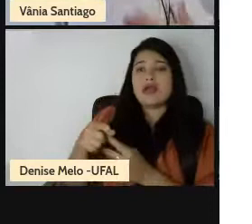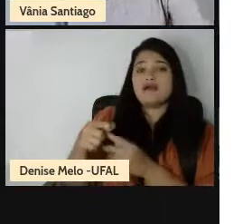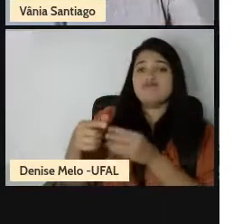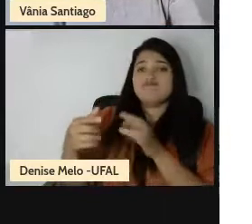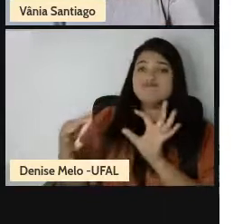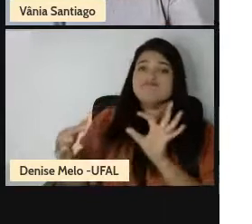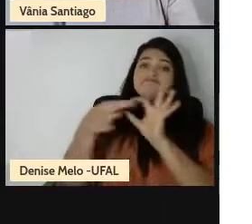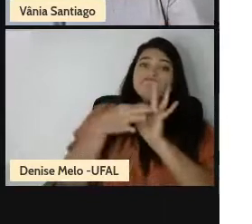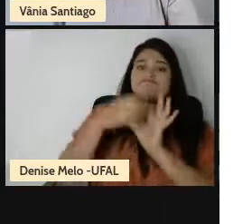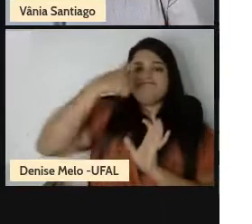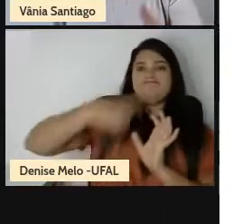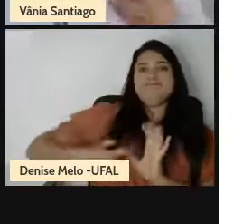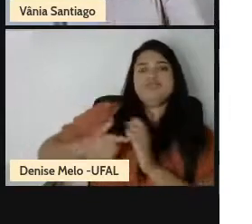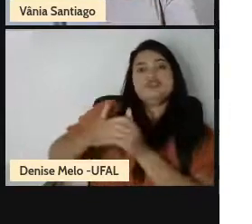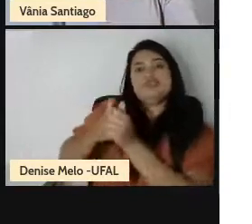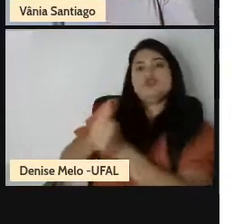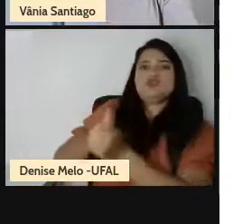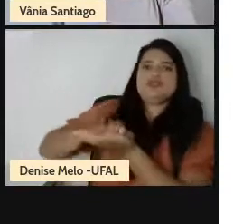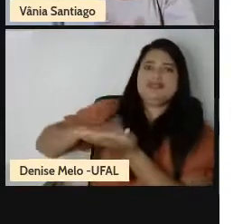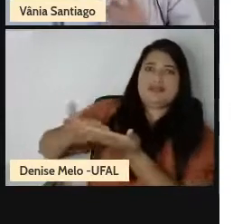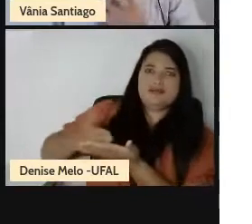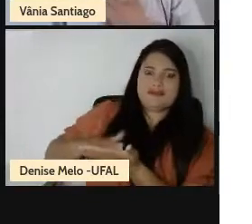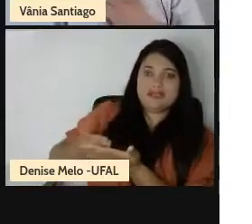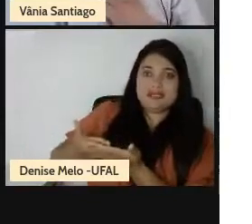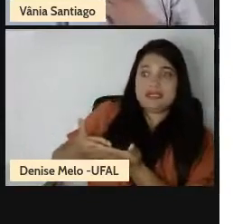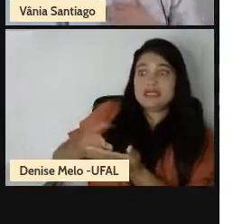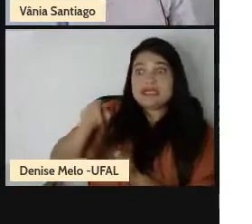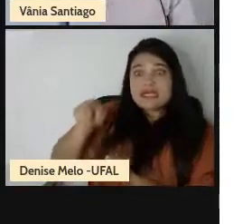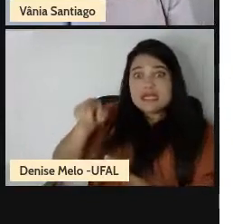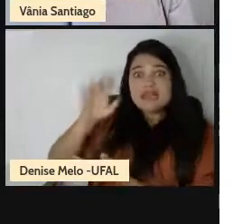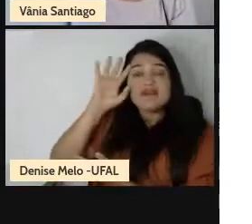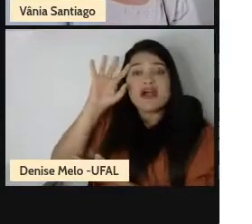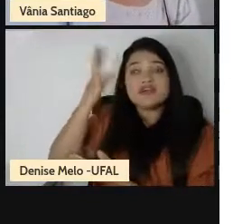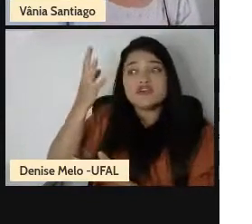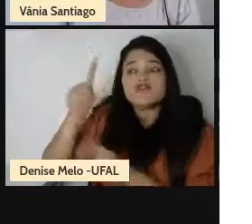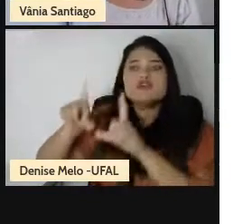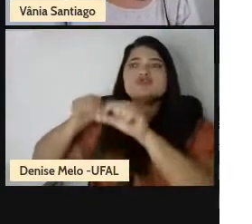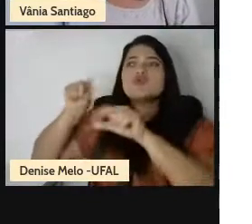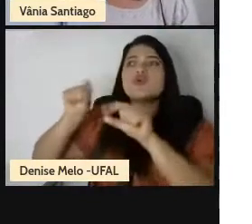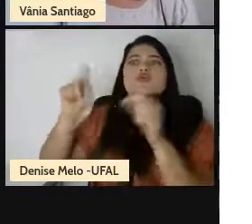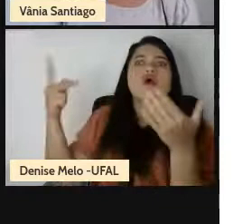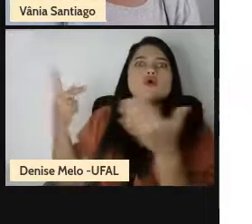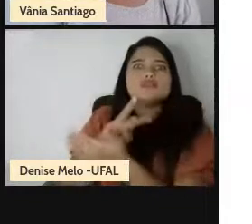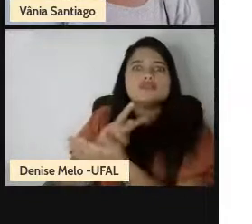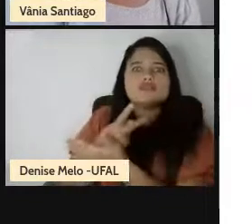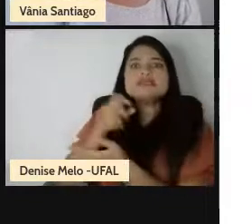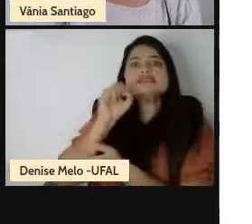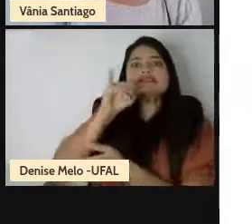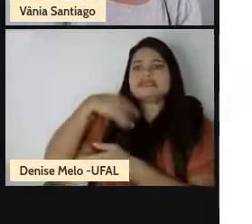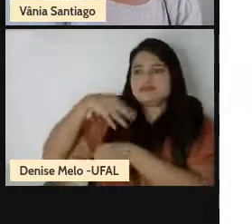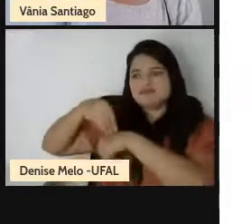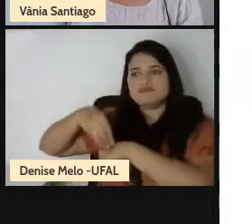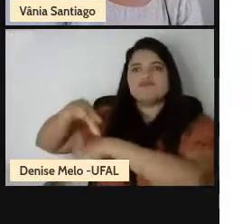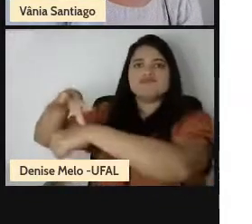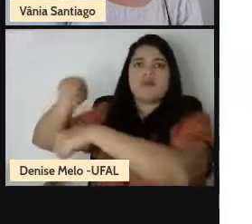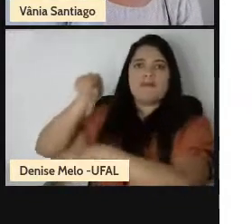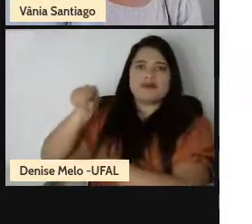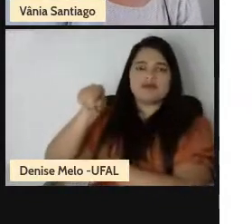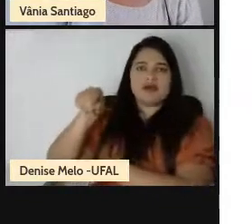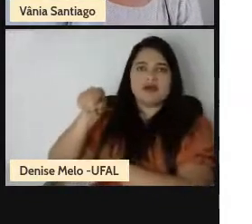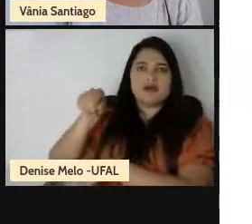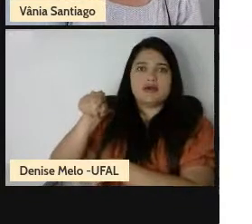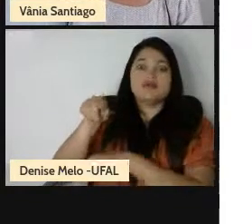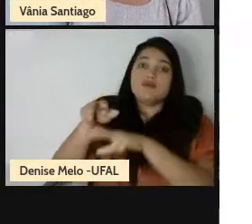As decisões do surdo-cego está ligada à valoração do guia-intérprete. Então, essa eu acho que é a